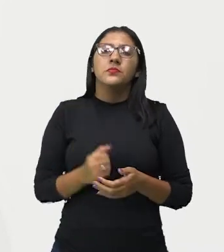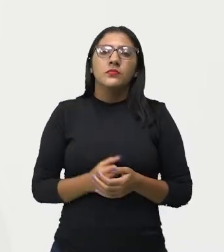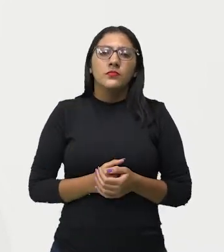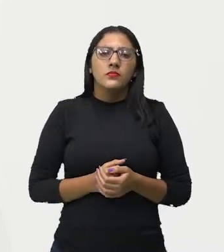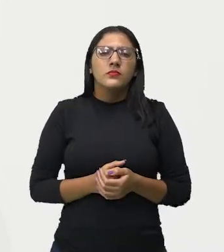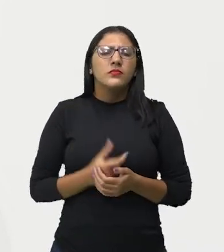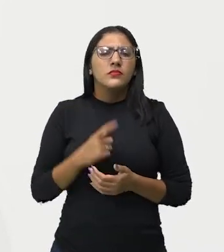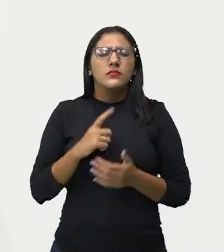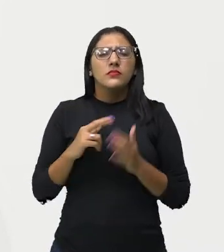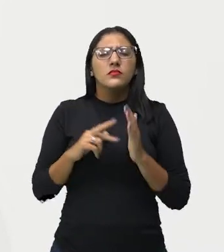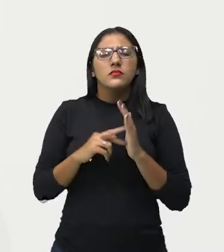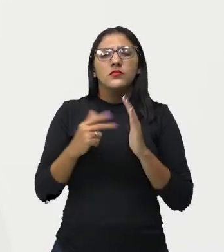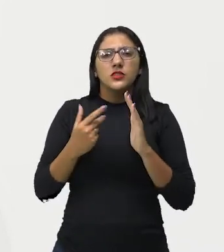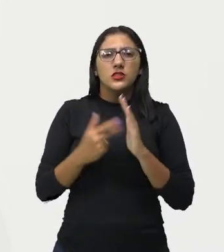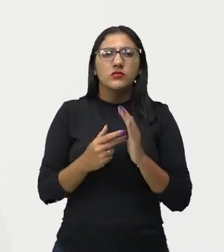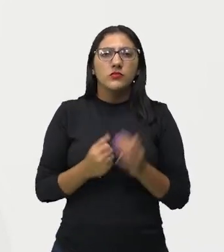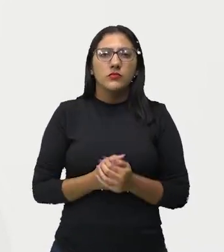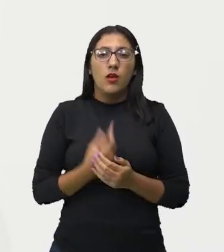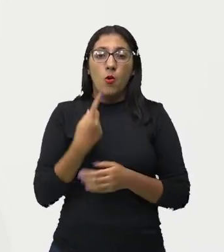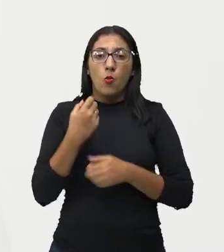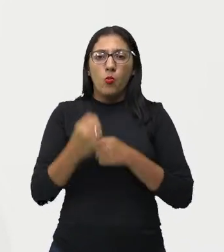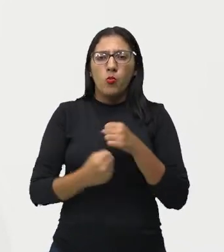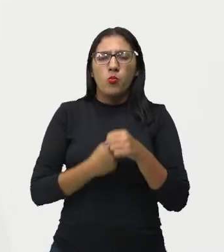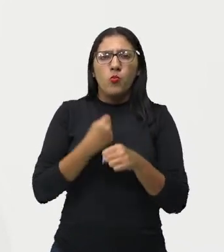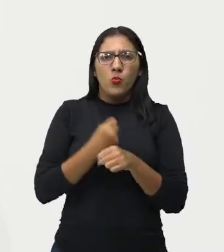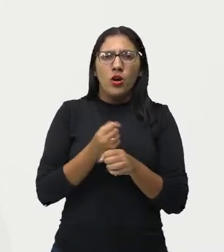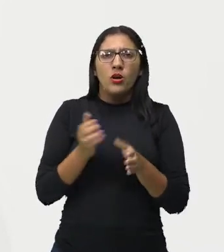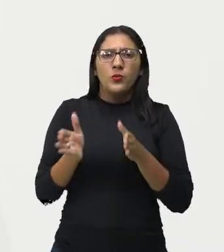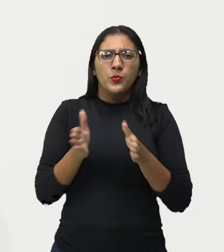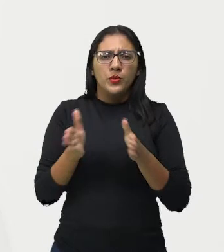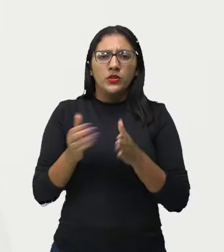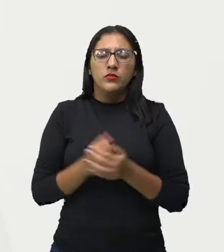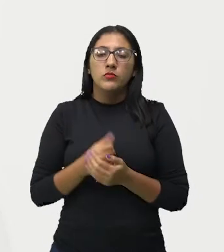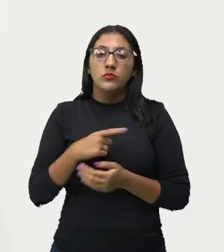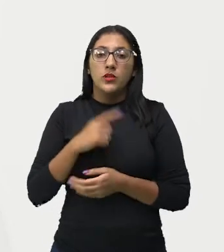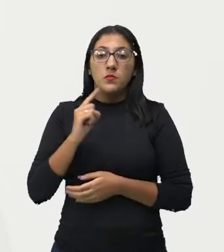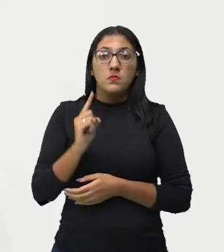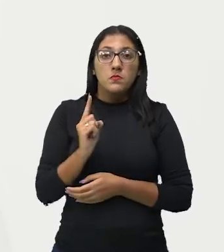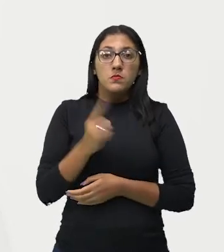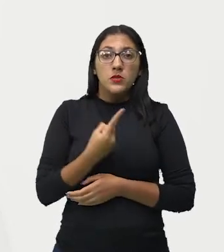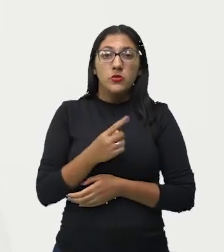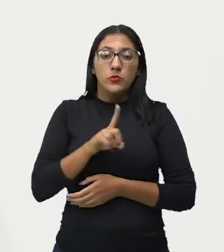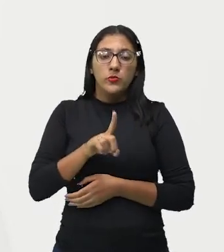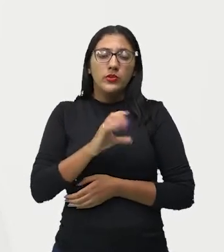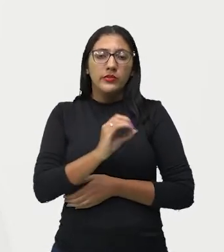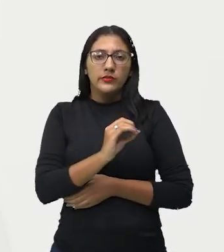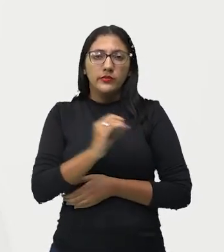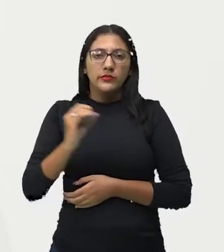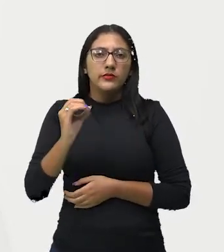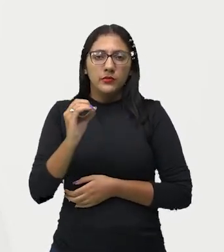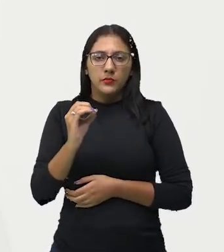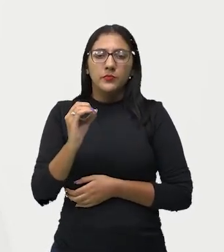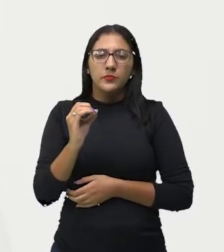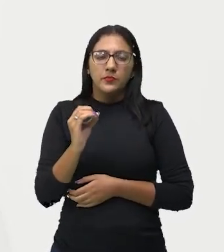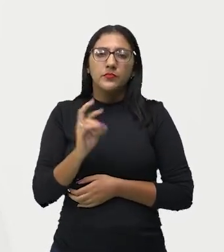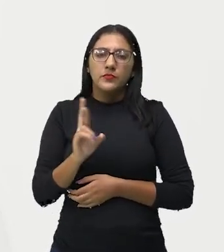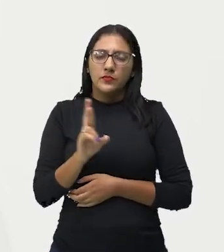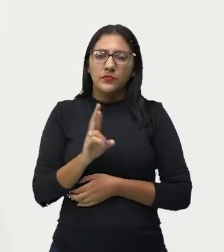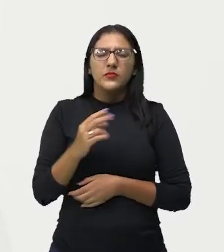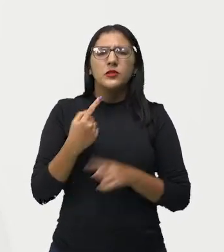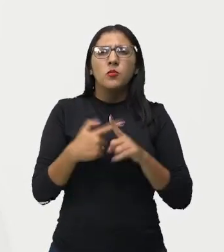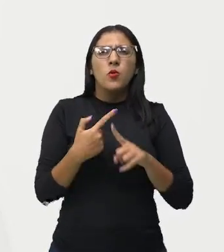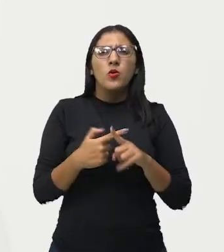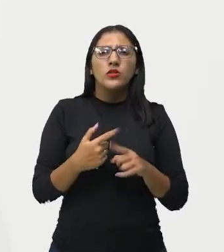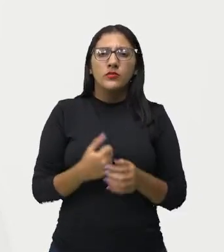Quer dizer, então, olha, que no primeiro ano, ele vai ter 1.100. Beleza? Por que